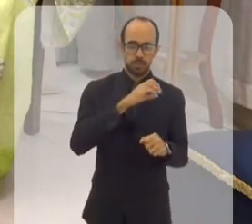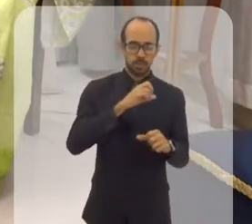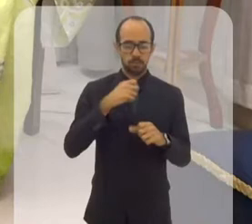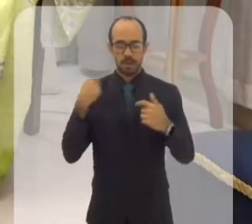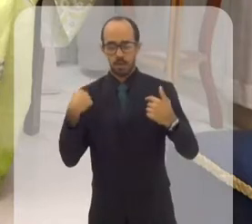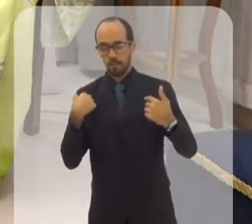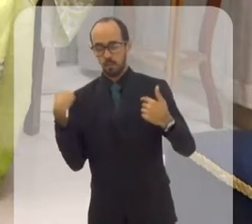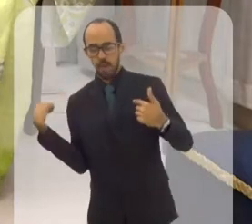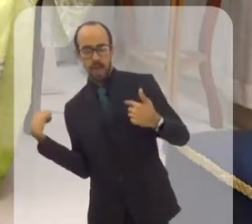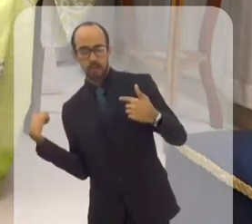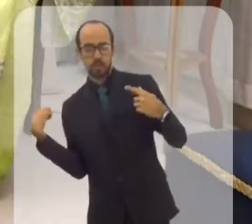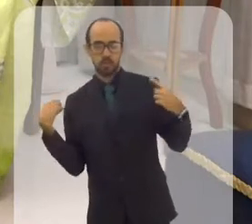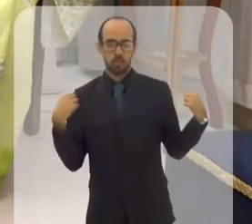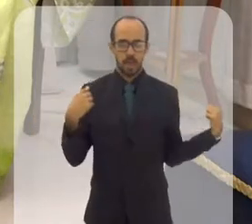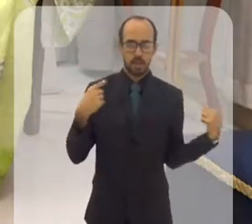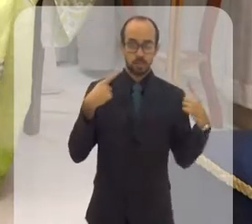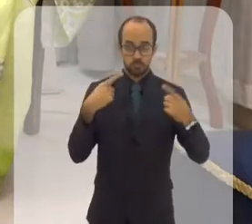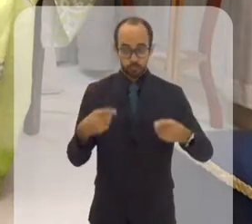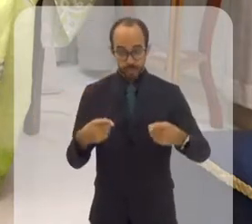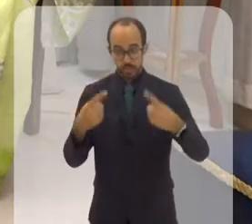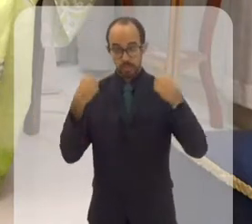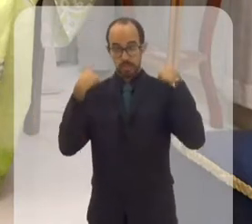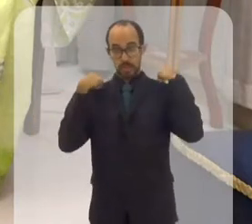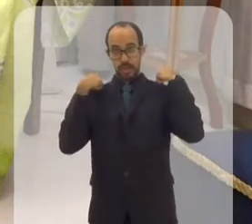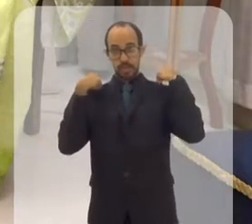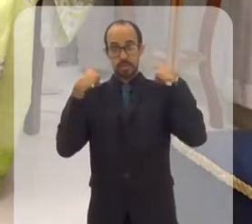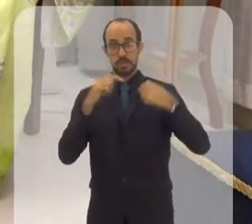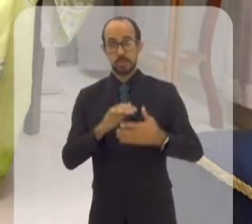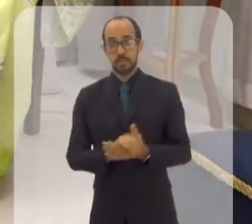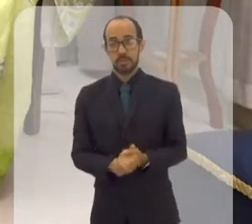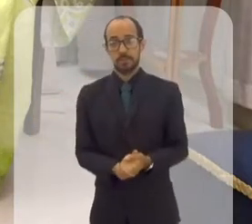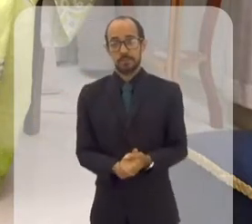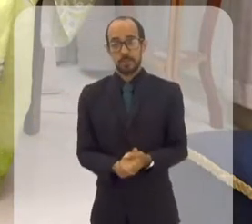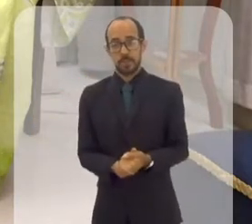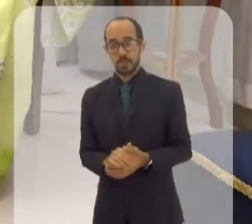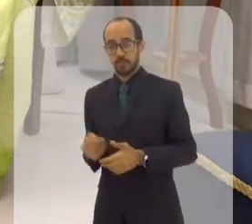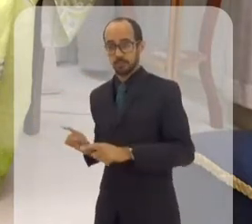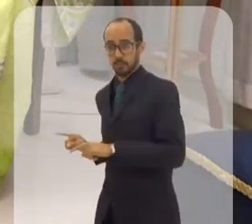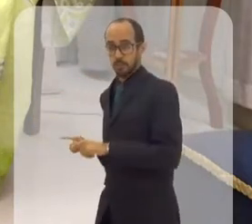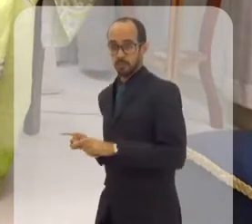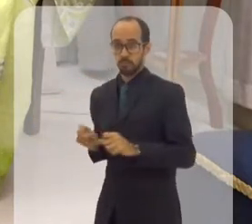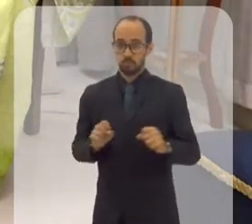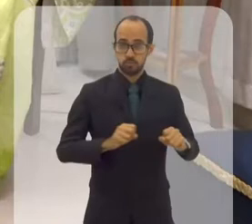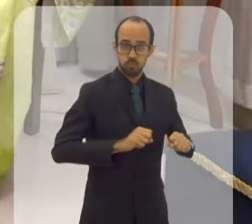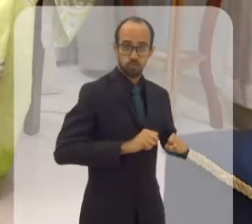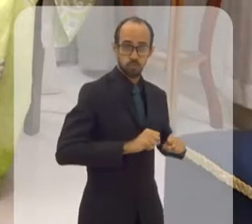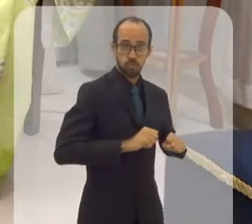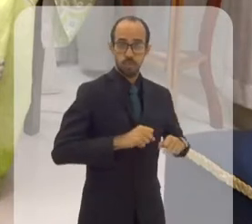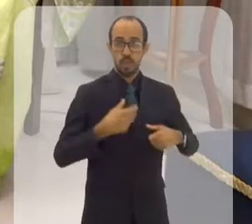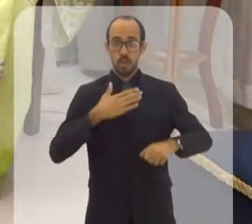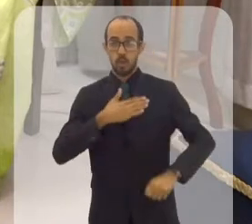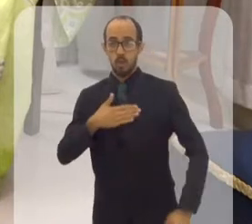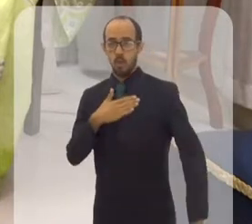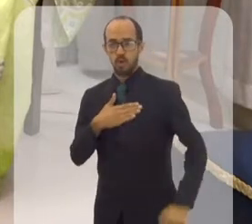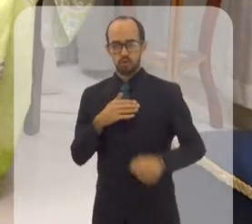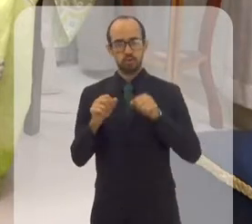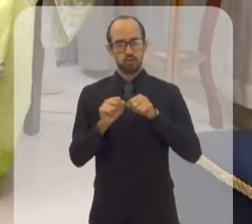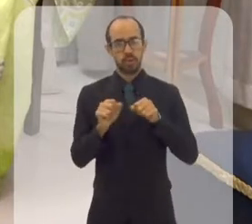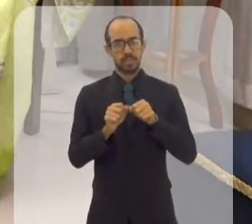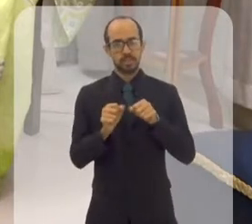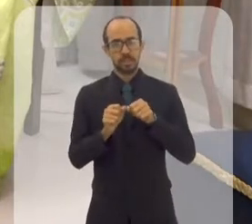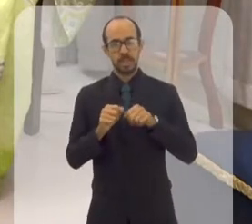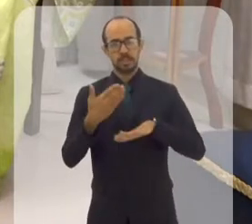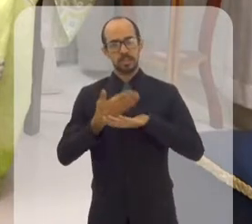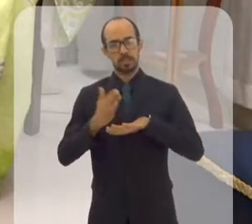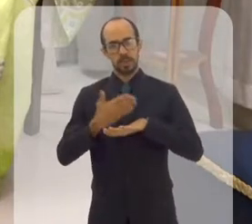assim, lateralidade, para frente, para trás, rotação. Então, eu gosto de